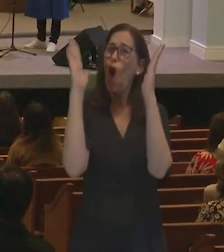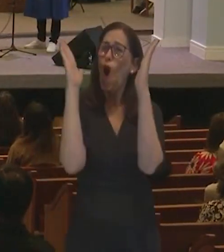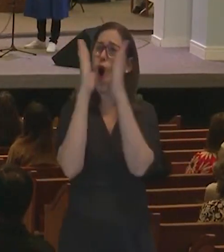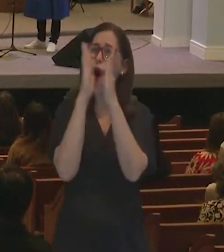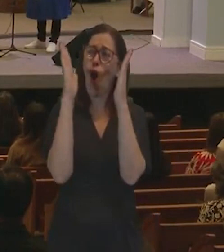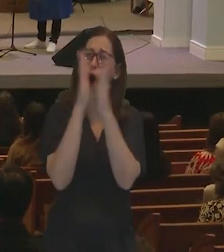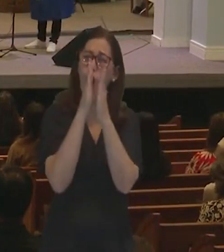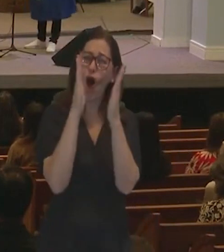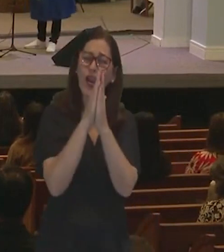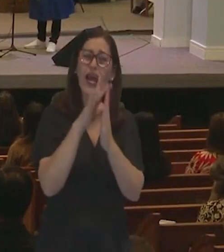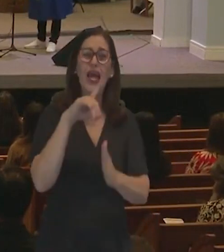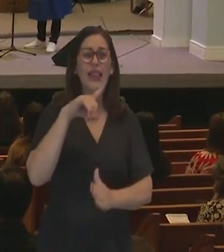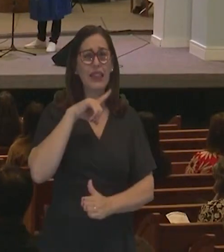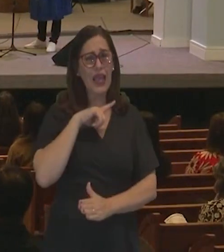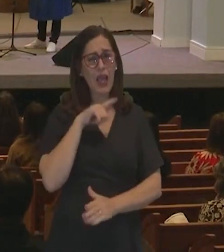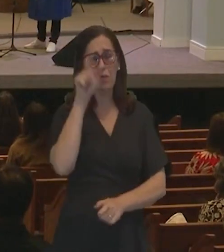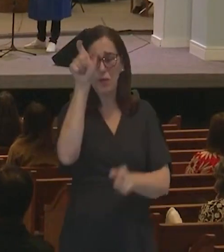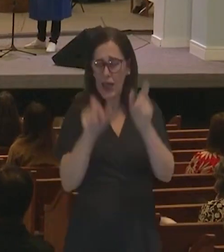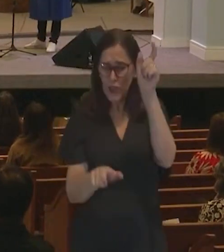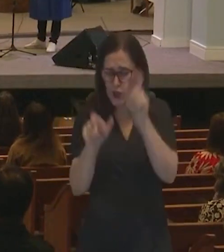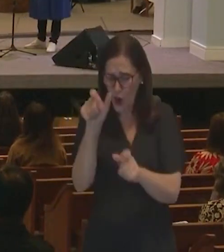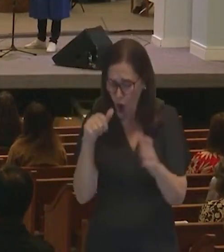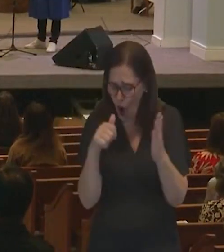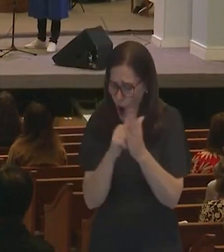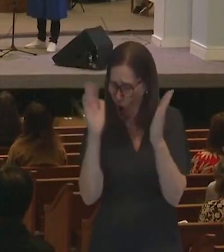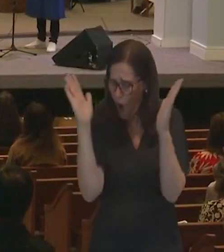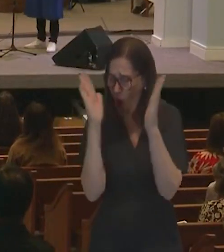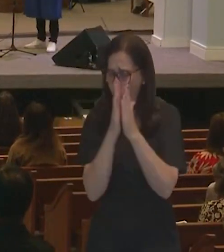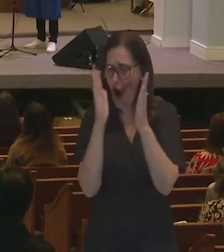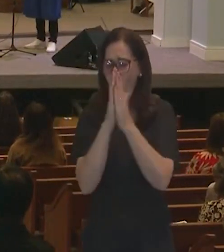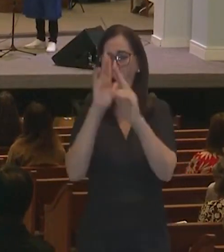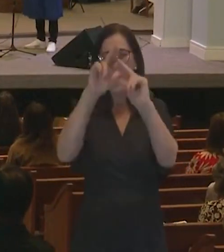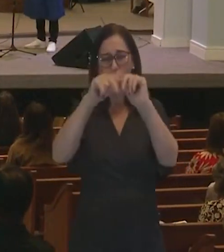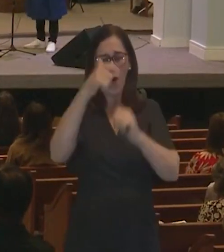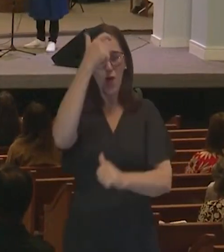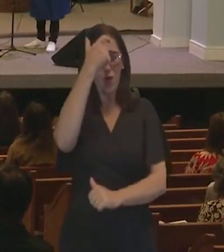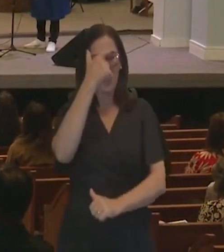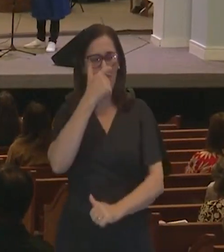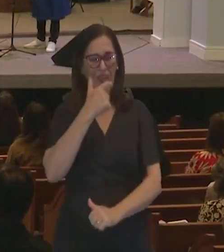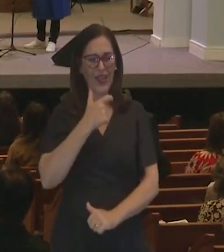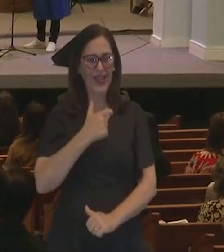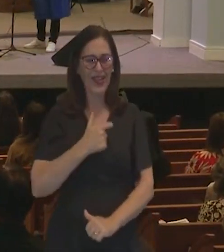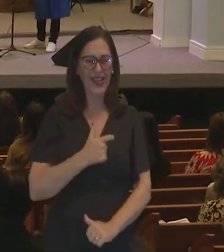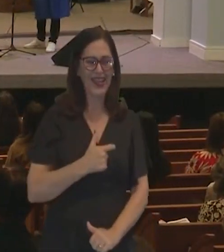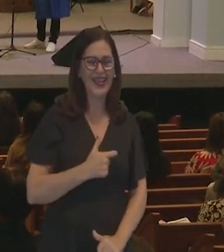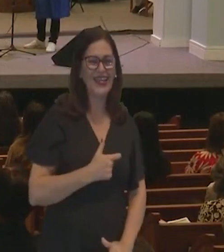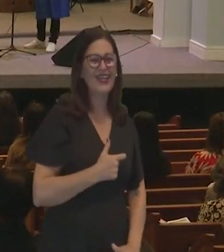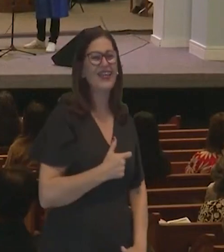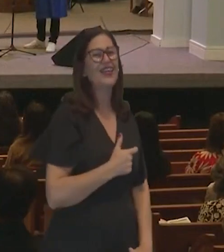orando alguém orando por m